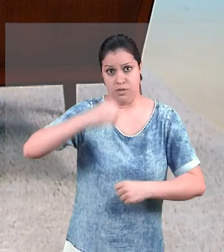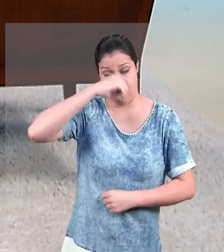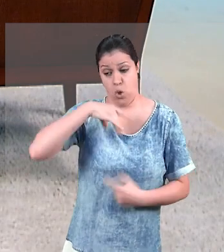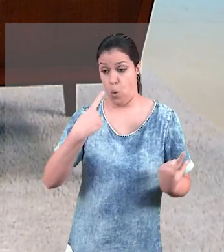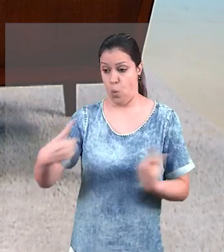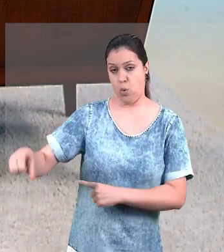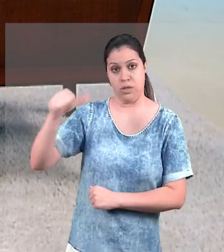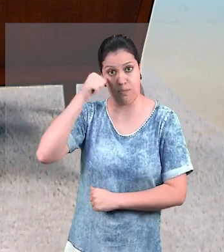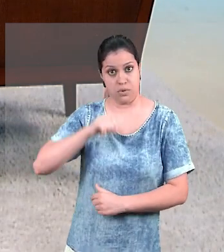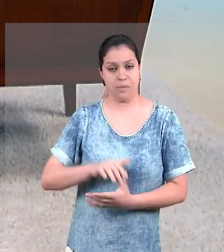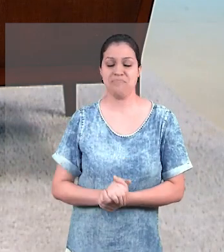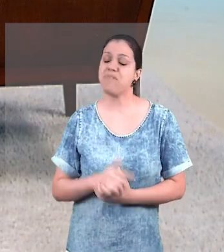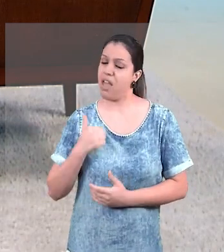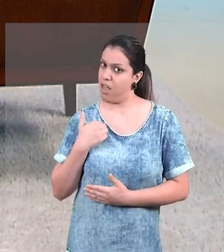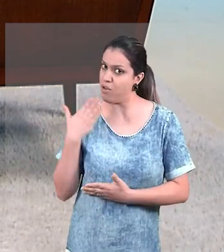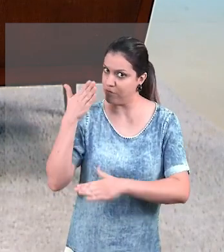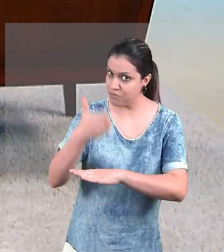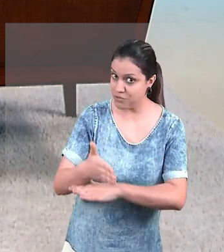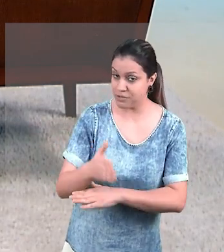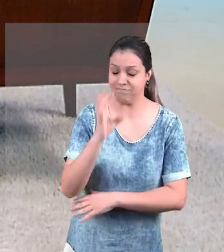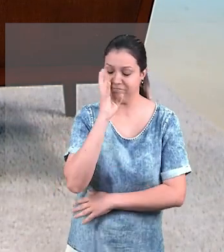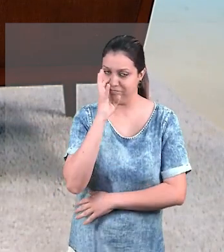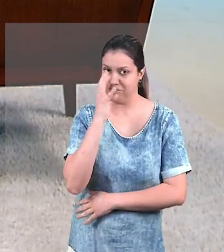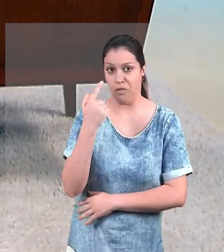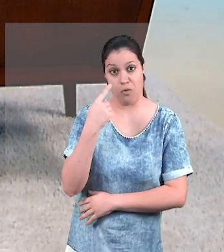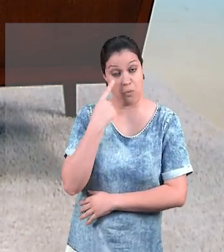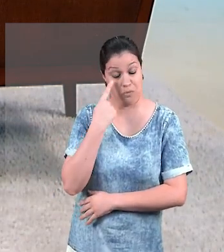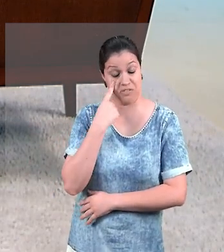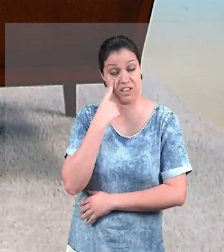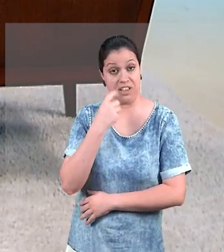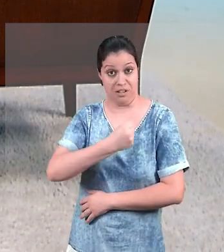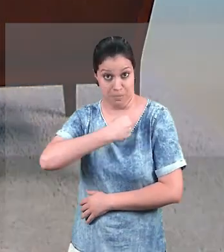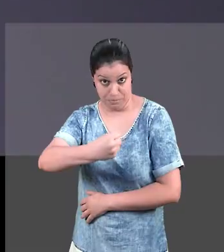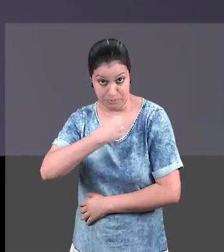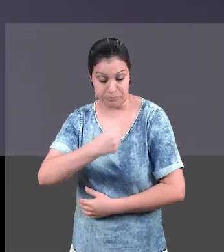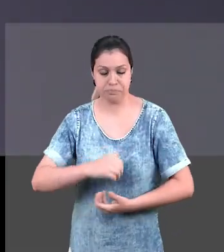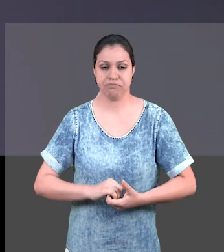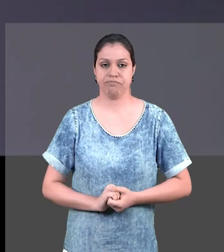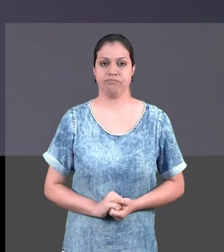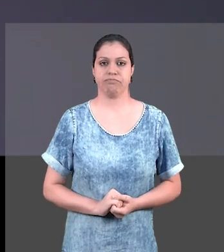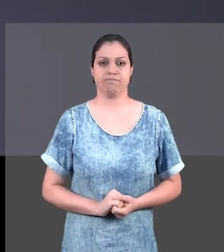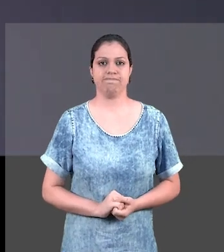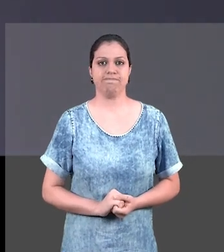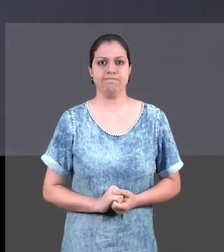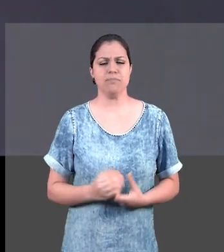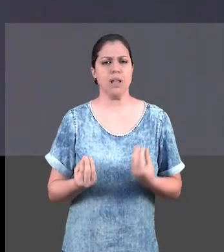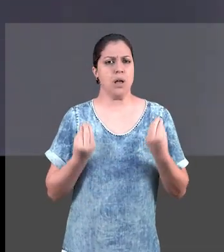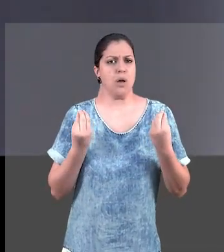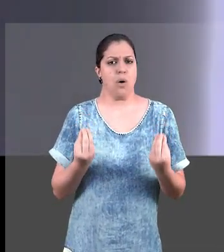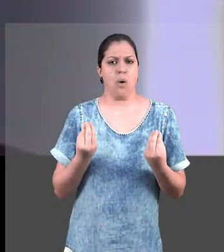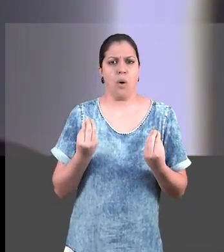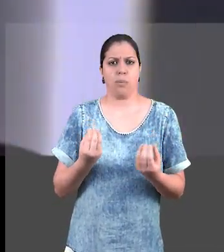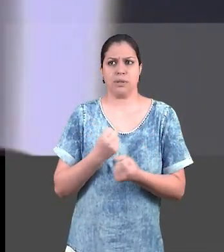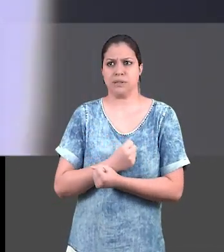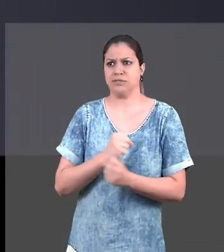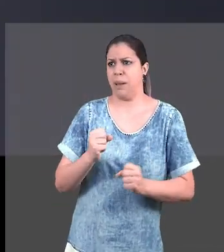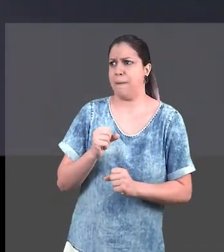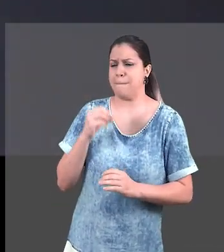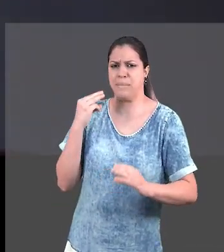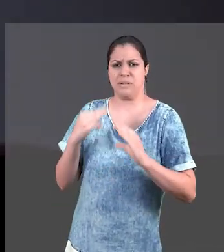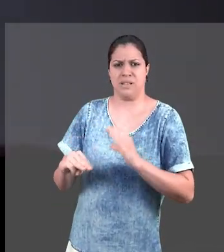combate ao feminicídio. Eu estive por lá. Vamos conferir a reportagem. É impossível ficar indiferente a